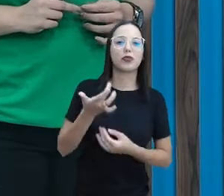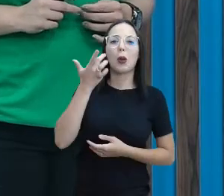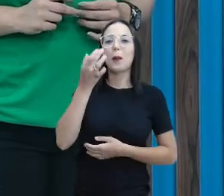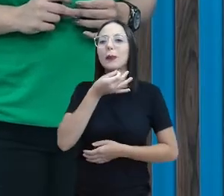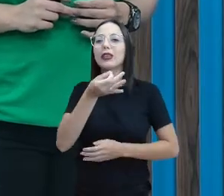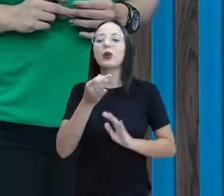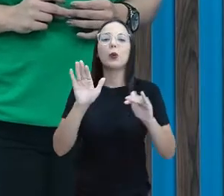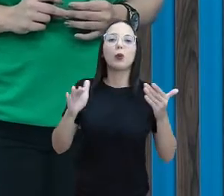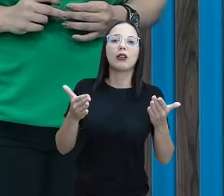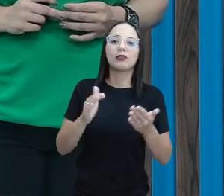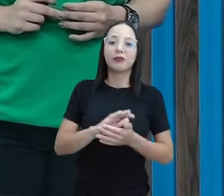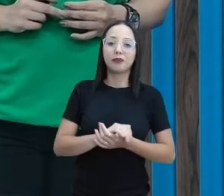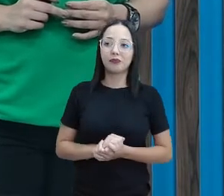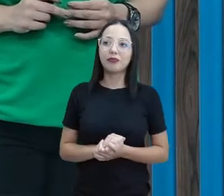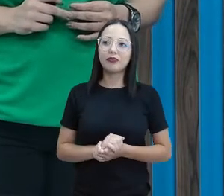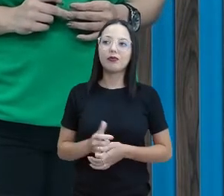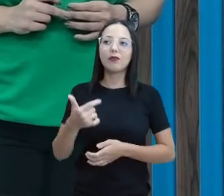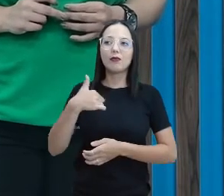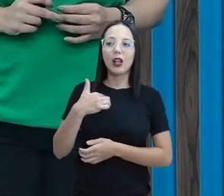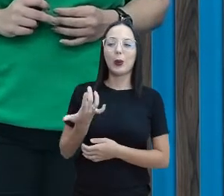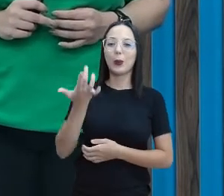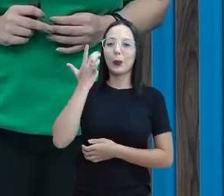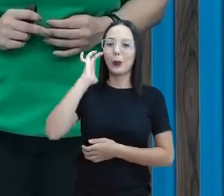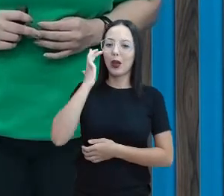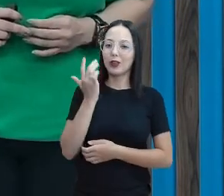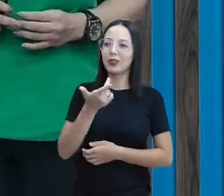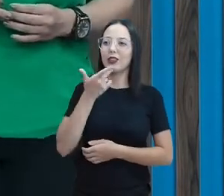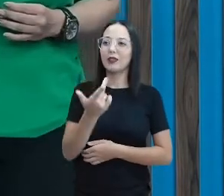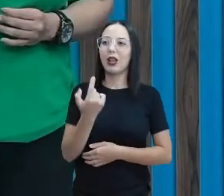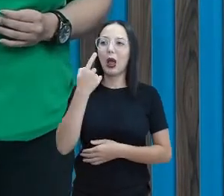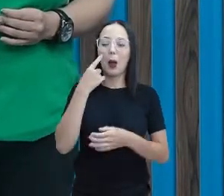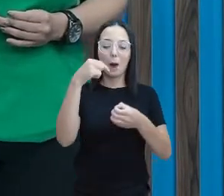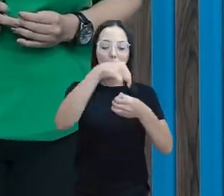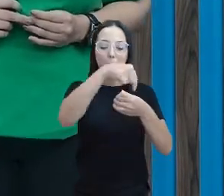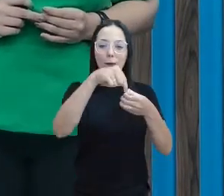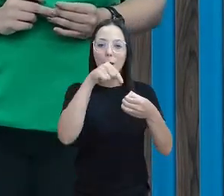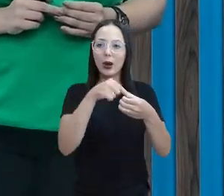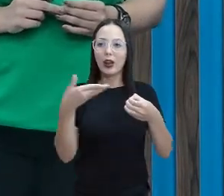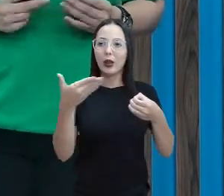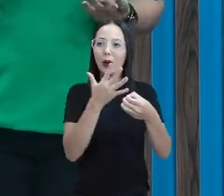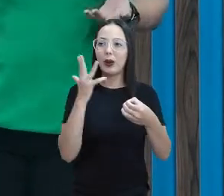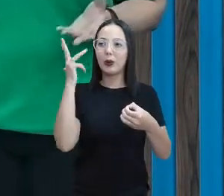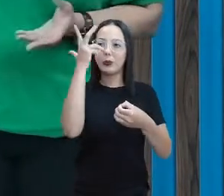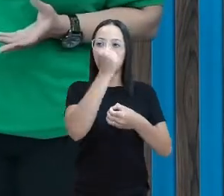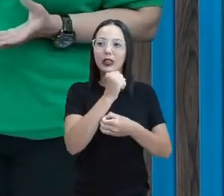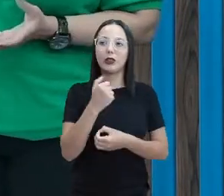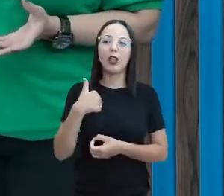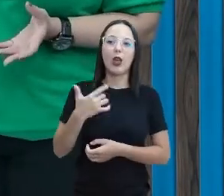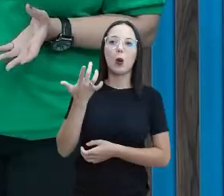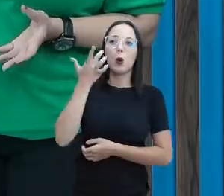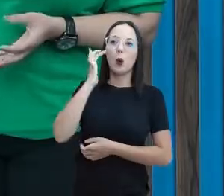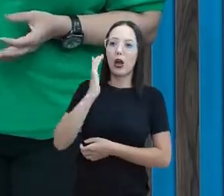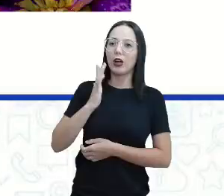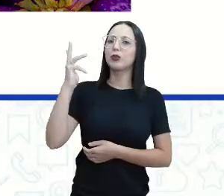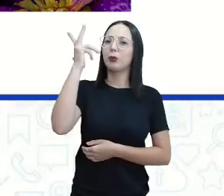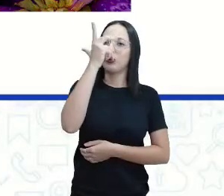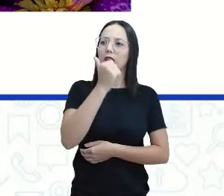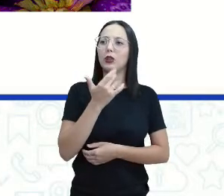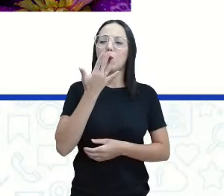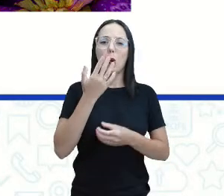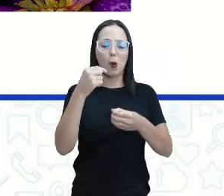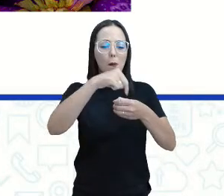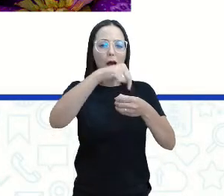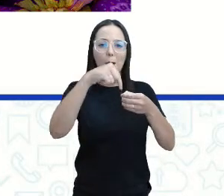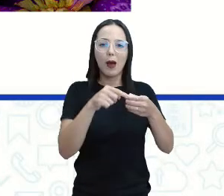Carol? Rapaz, eu acho que eu ia ficar, menino, que morango é esse, né? Tão bonito. Eu acho bem bonito, assim, atraente,